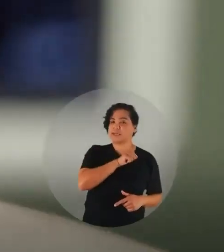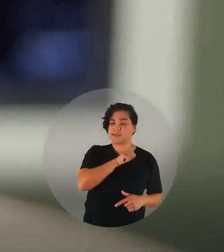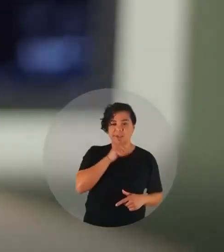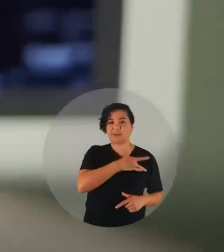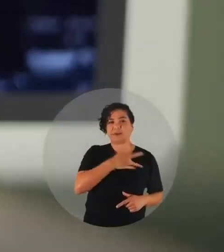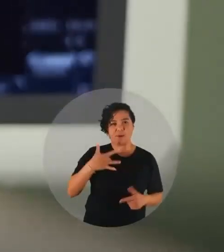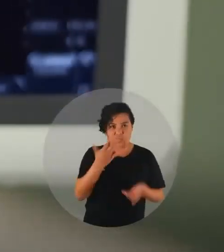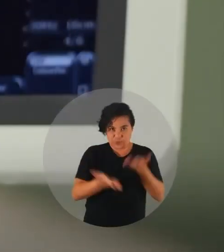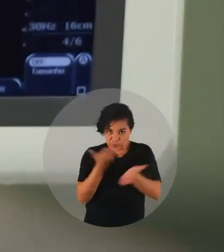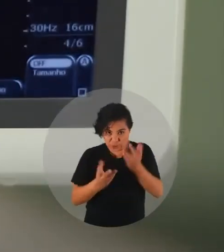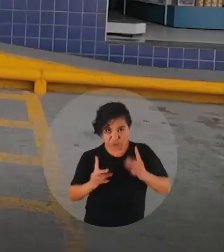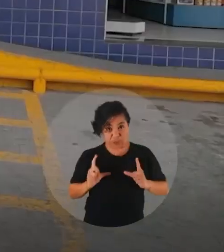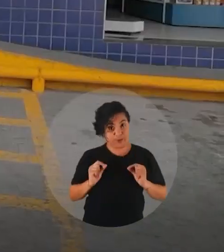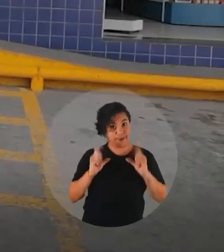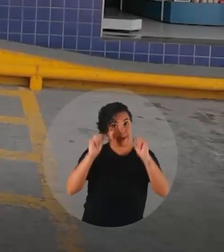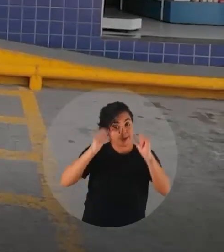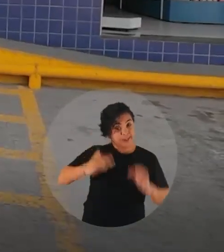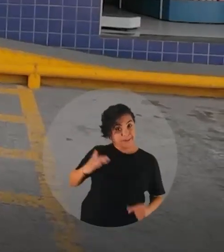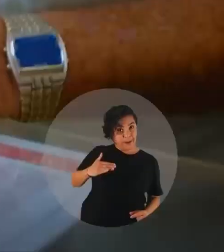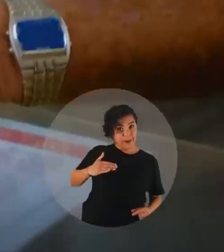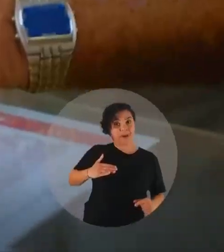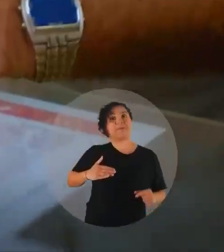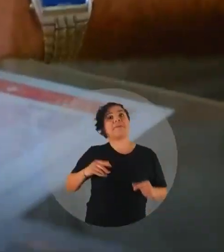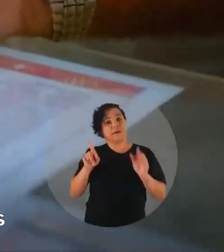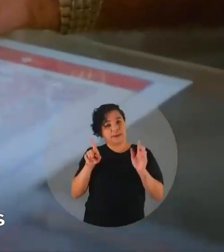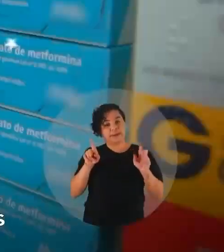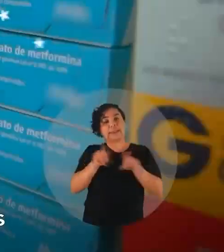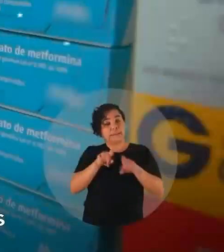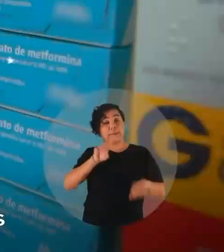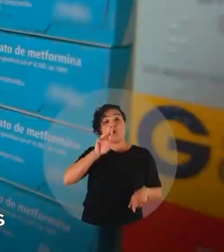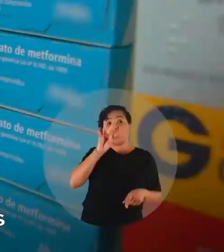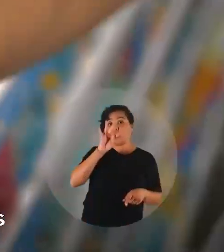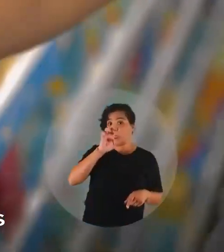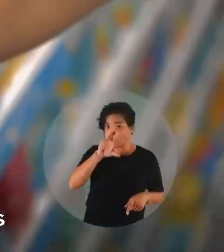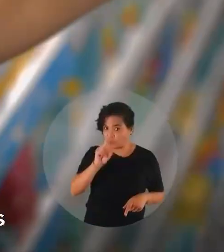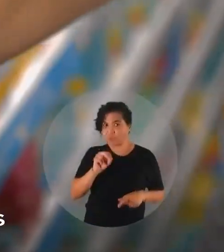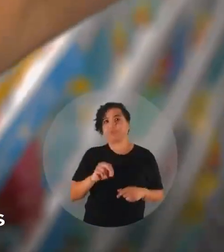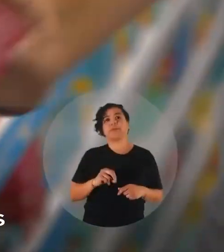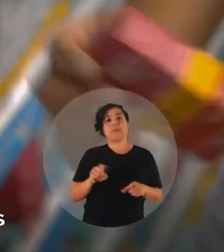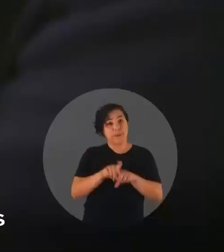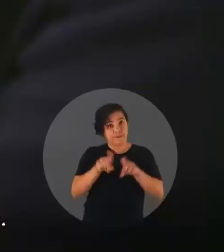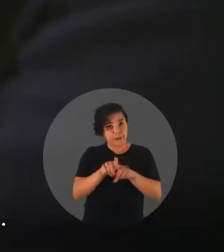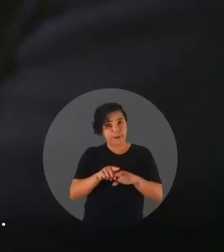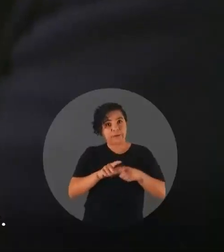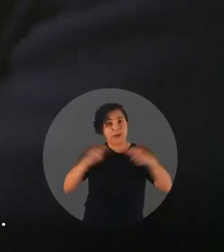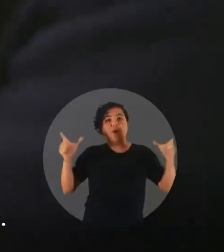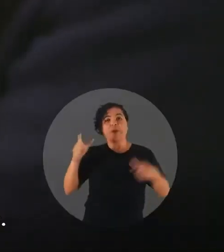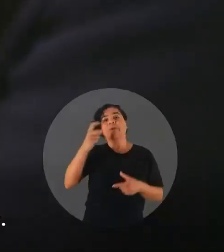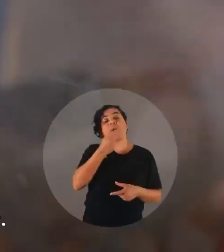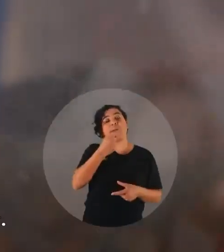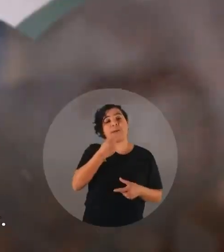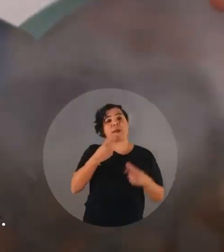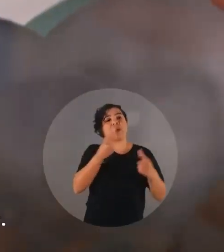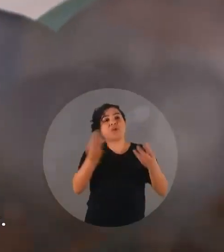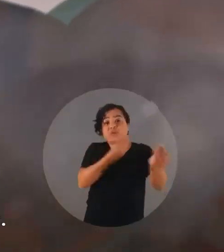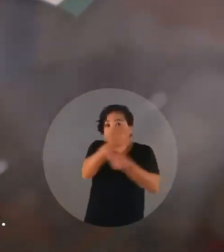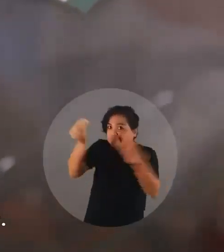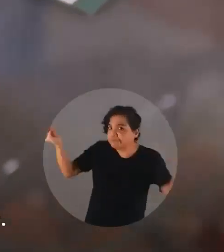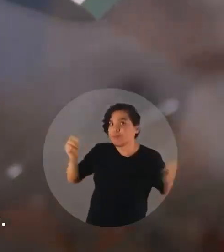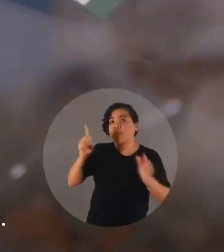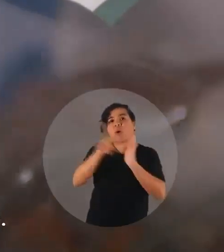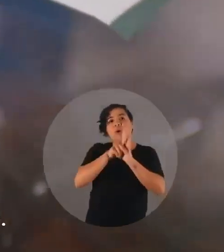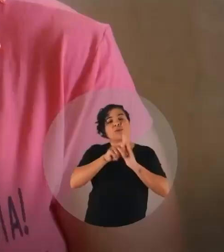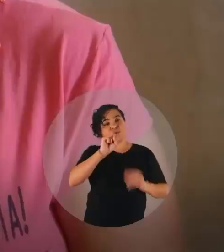câncer de mama e colo do útero. Lula também vai aumentar a distribuição de medicamentos pelo SUS e ampliar o programa